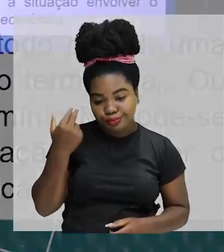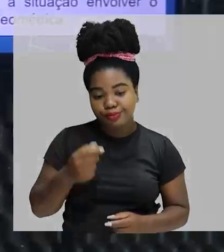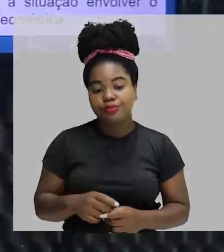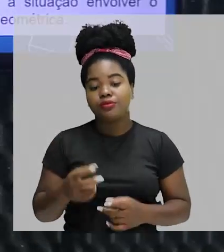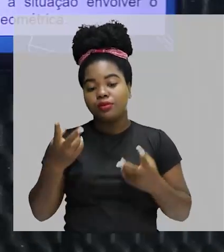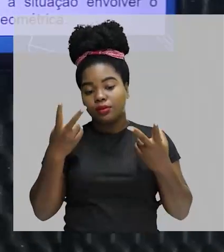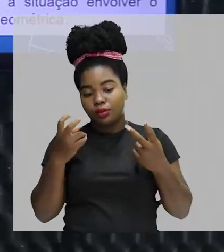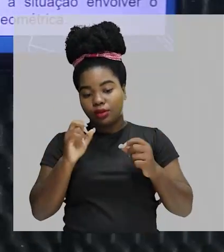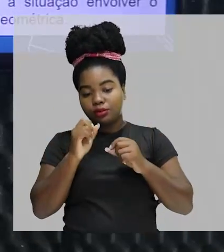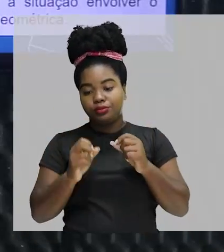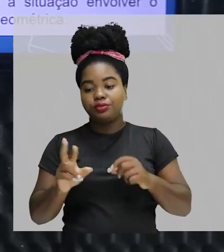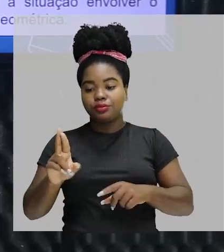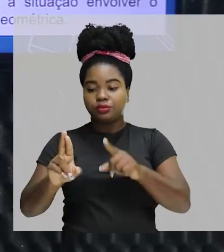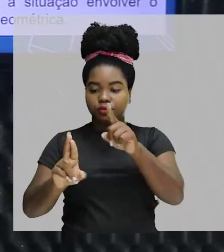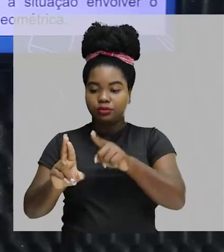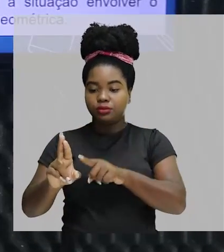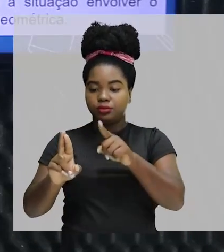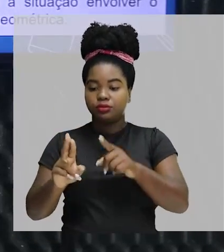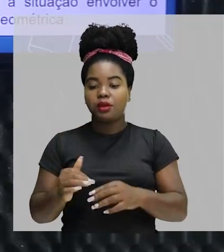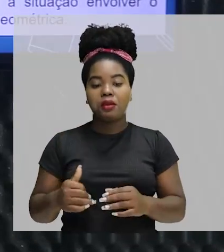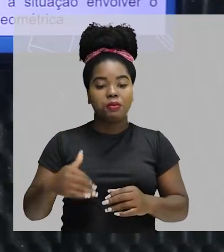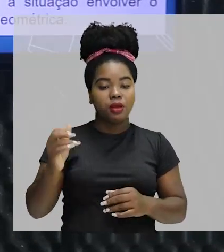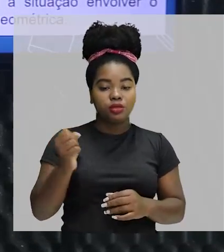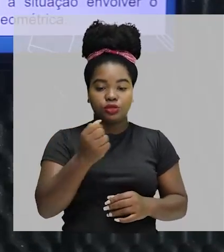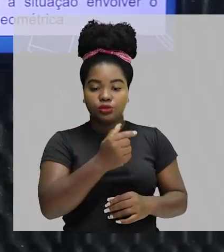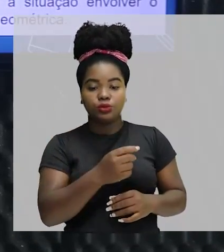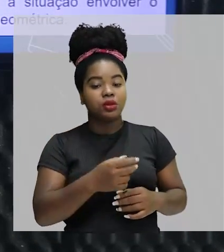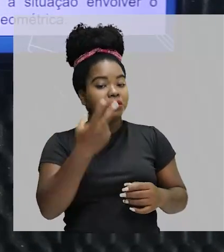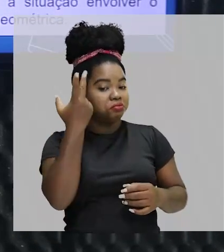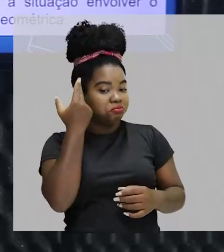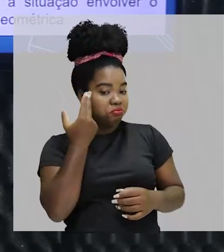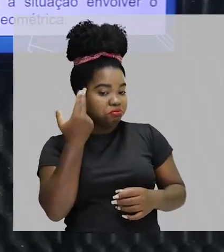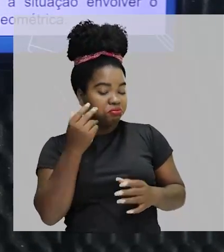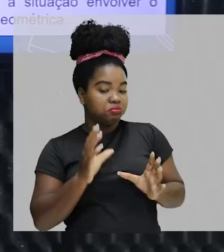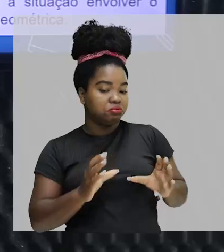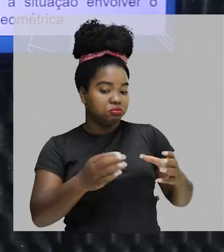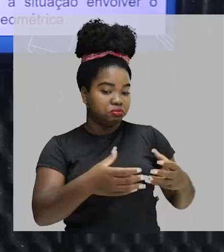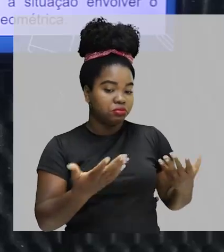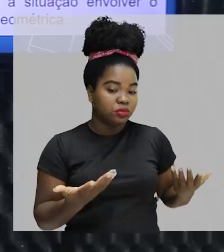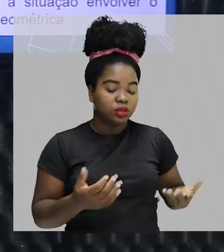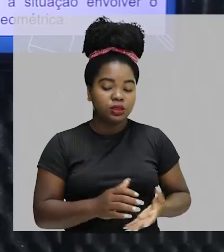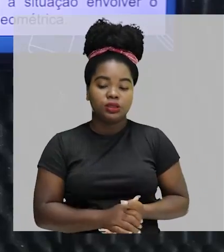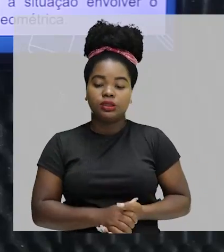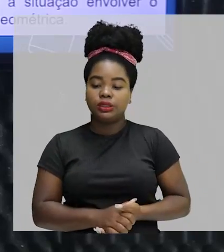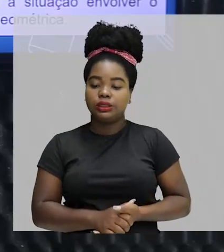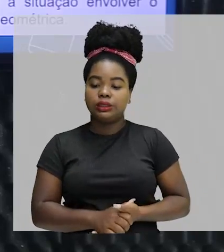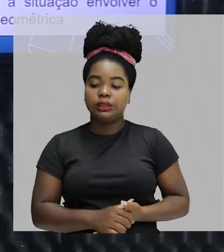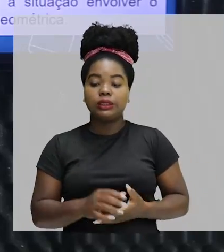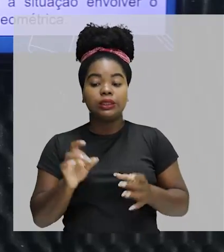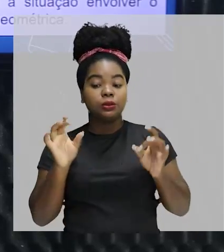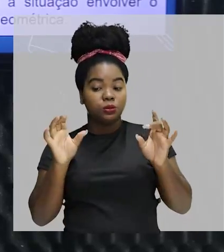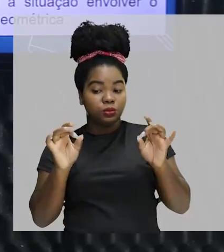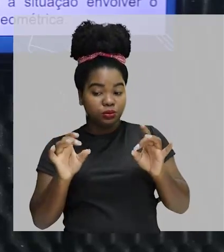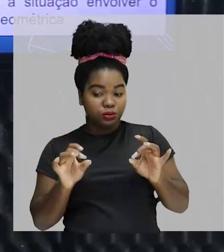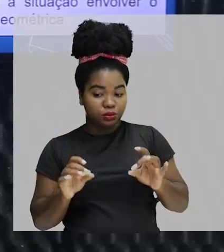números reais é um conjunto maior do que o conjunto dos números naturais. Então, é esse o detalhe, né, a